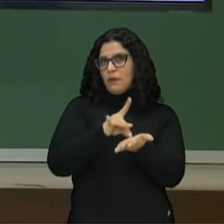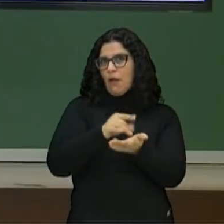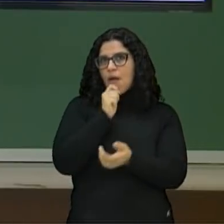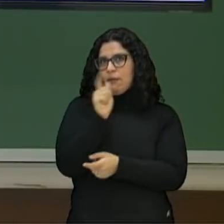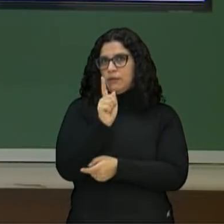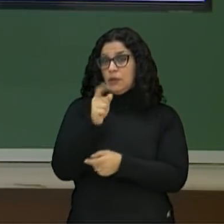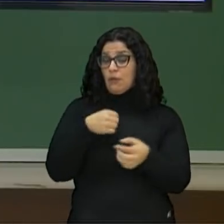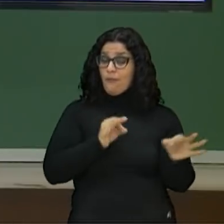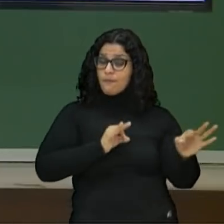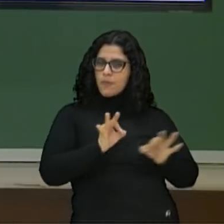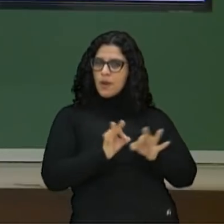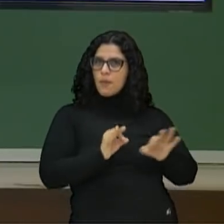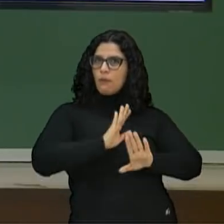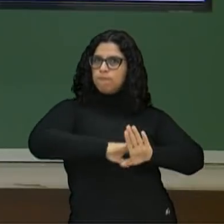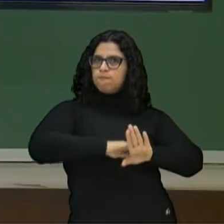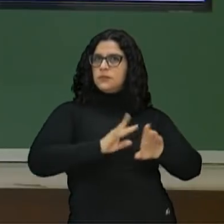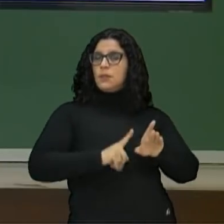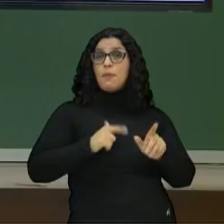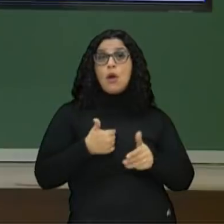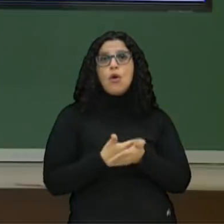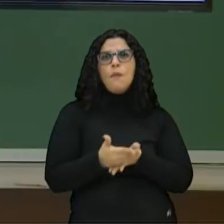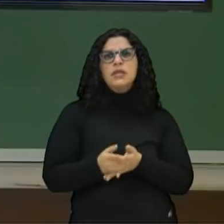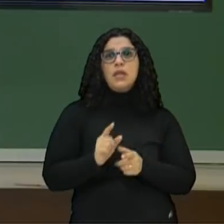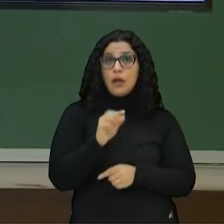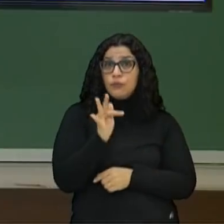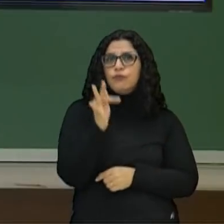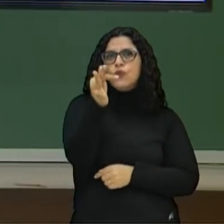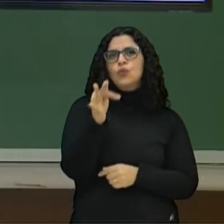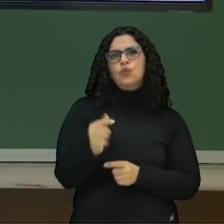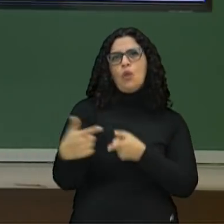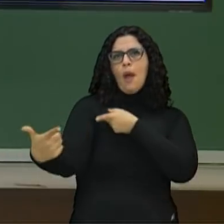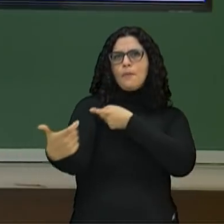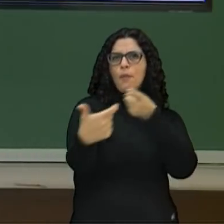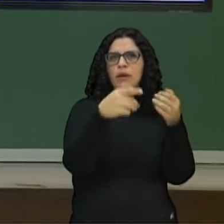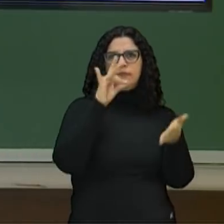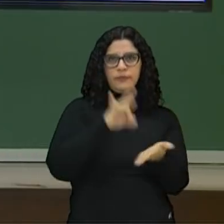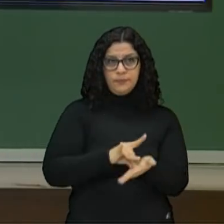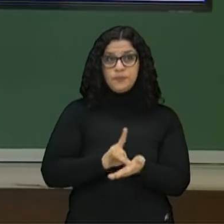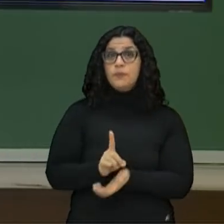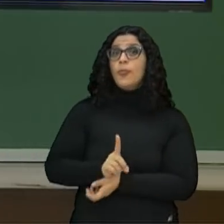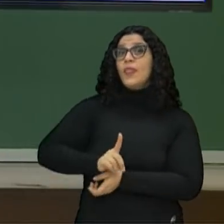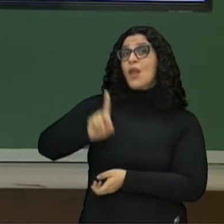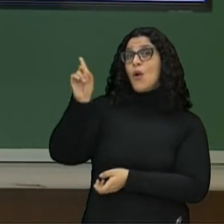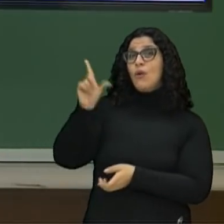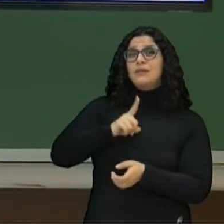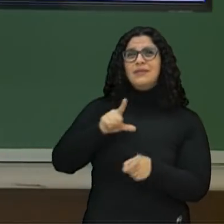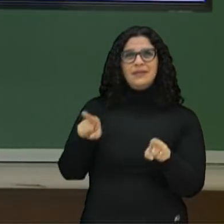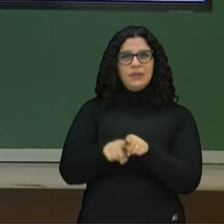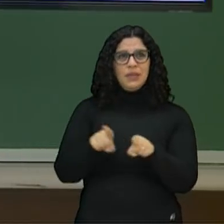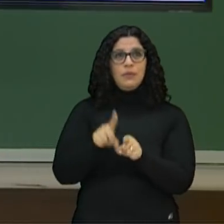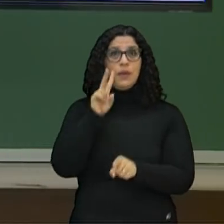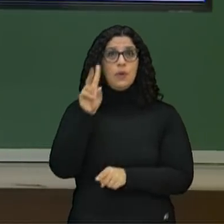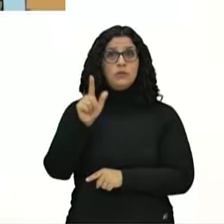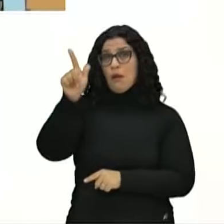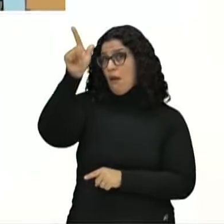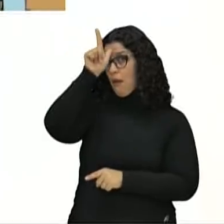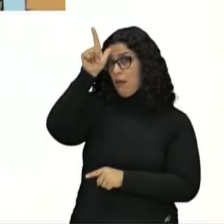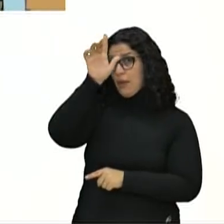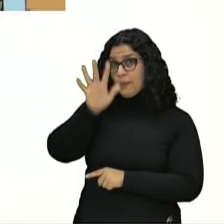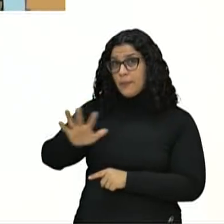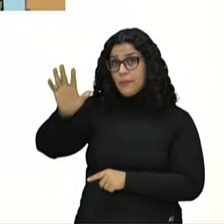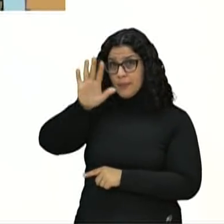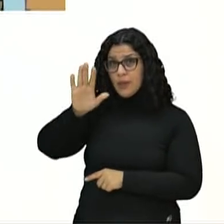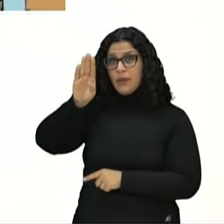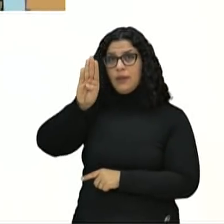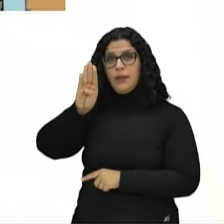estado de preparação para esses ataques que viriam. E aqui tem para você um pouco do que a gente falou. Alemanha,